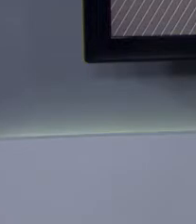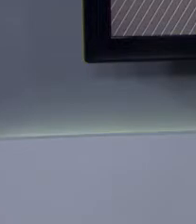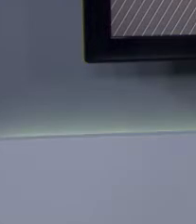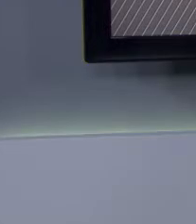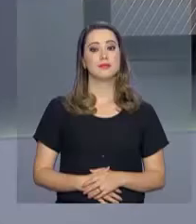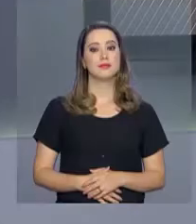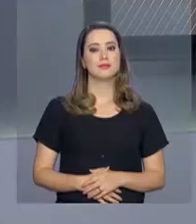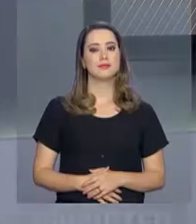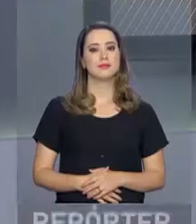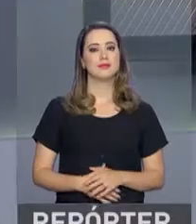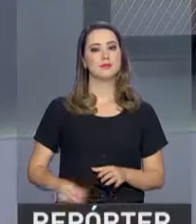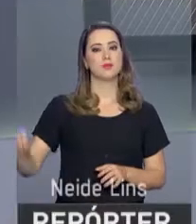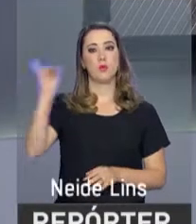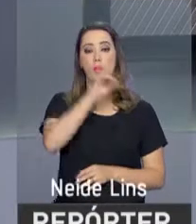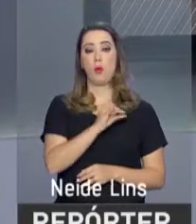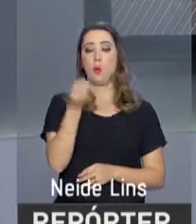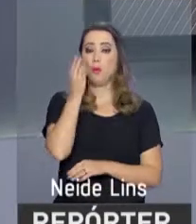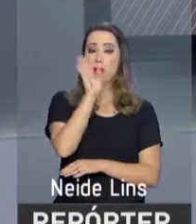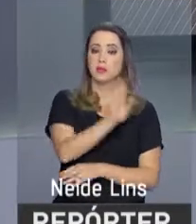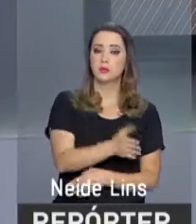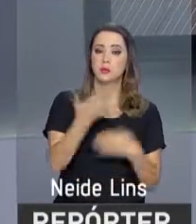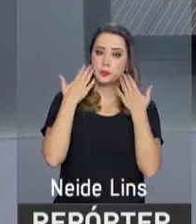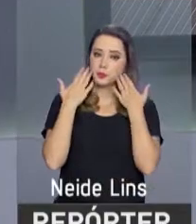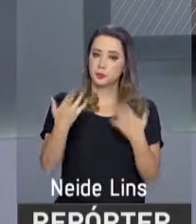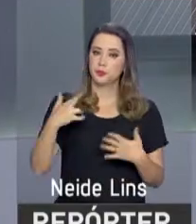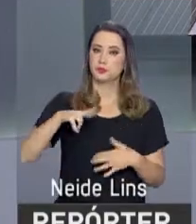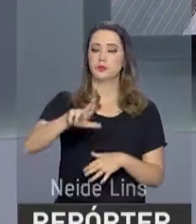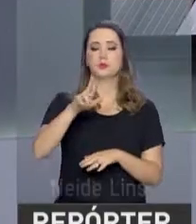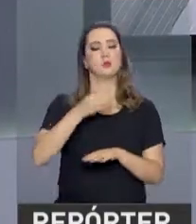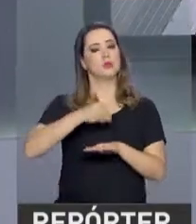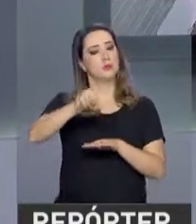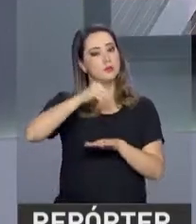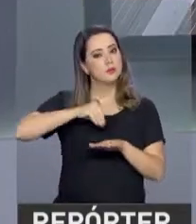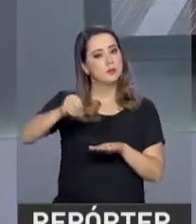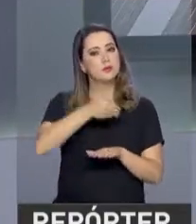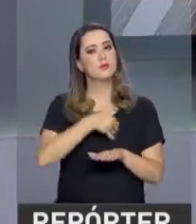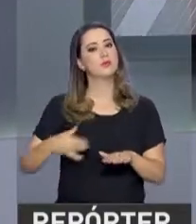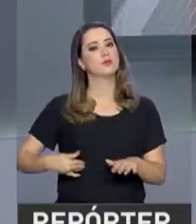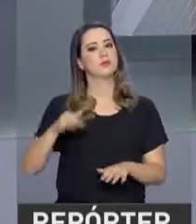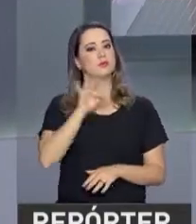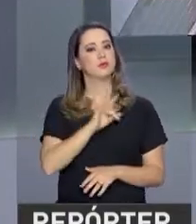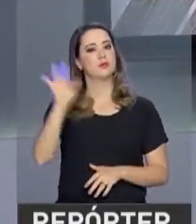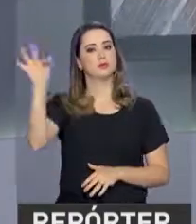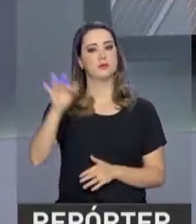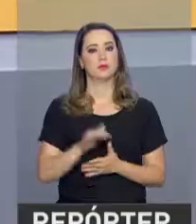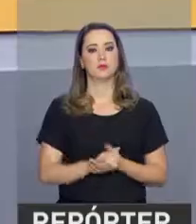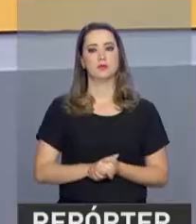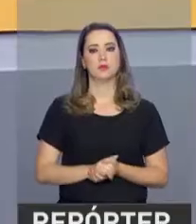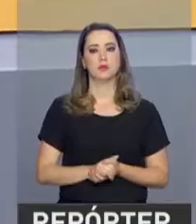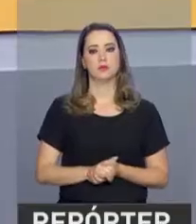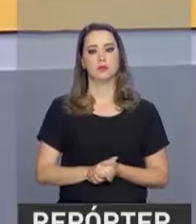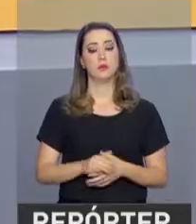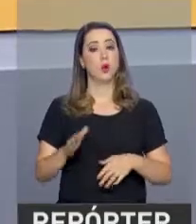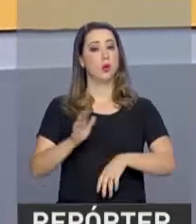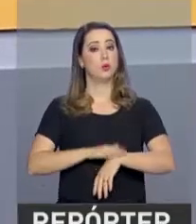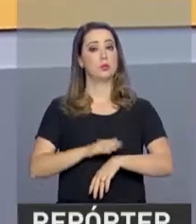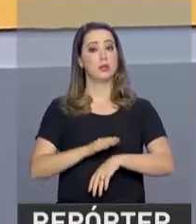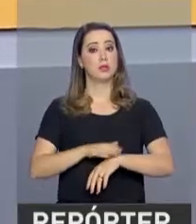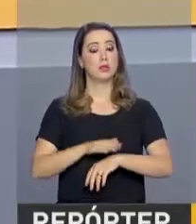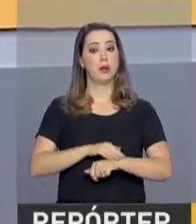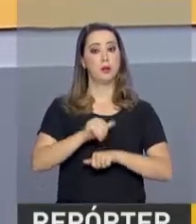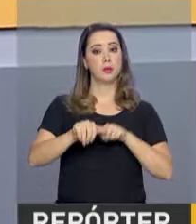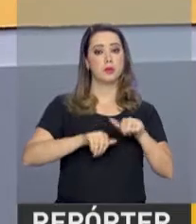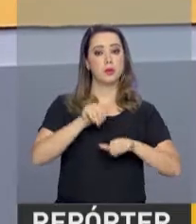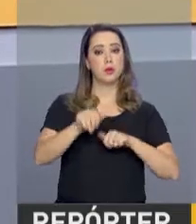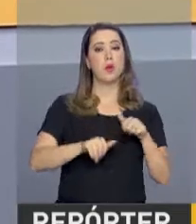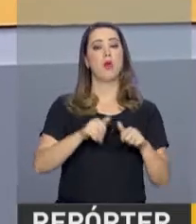olá boa tarde estamos de volta com repórter nbr e as notícias do governo federal o prazo para renovação